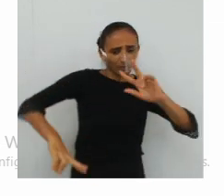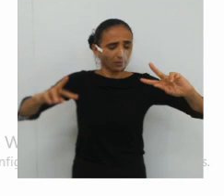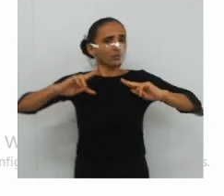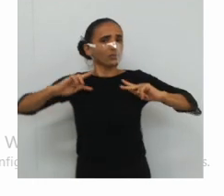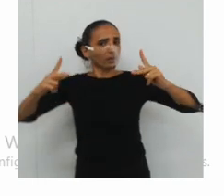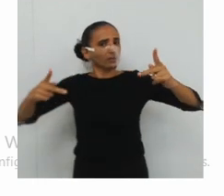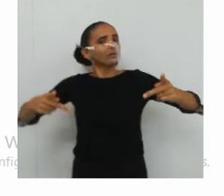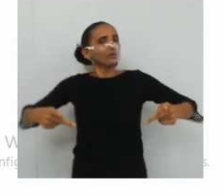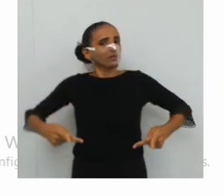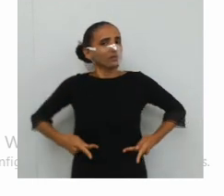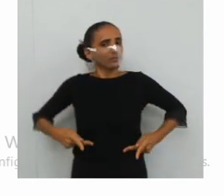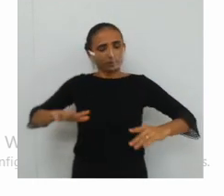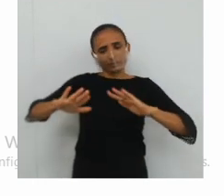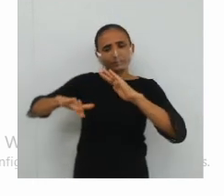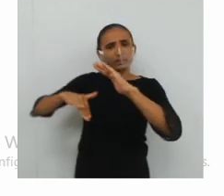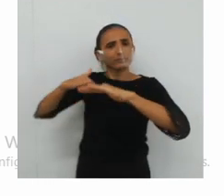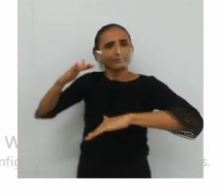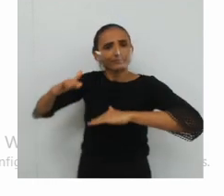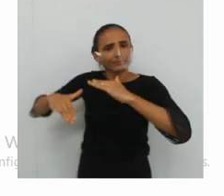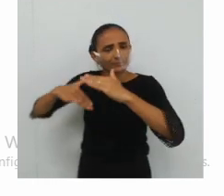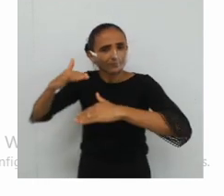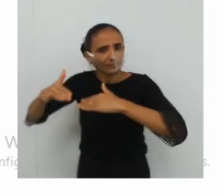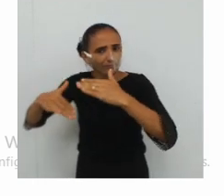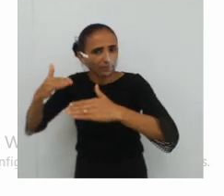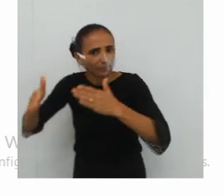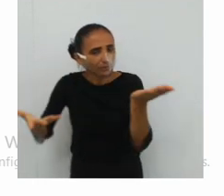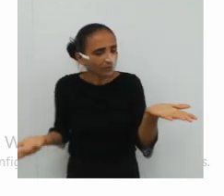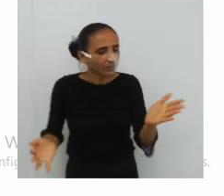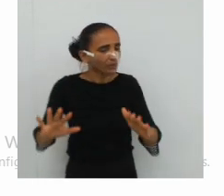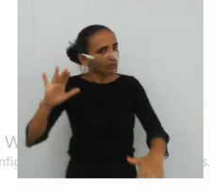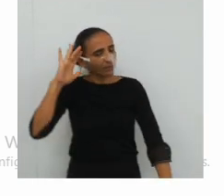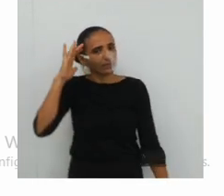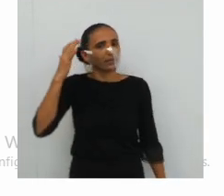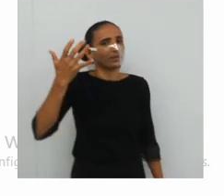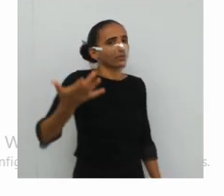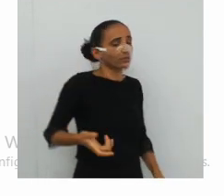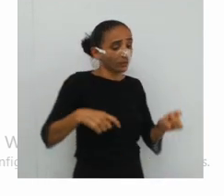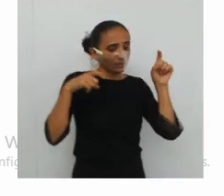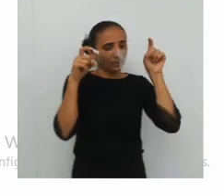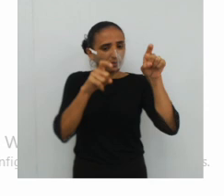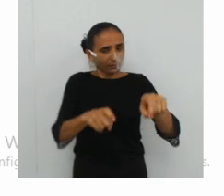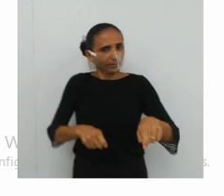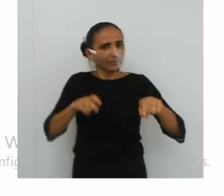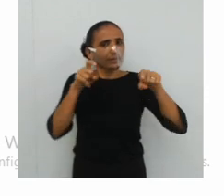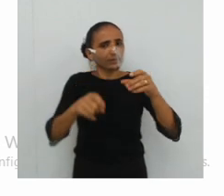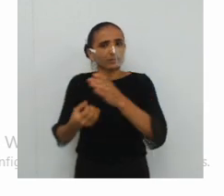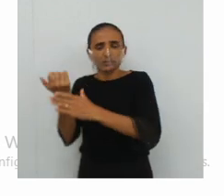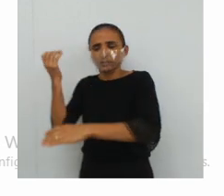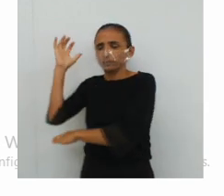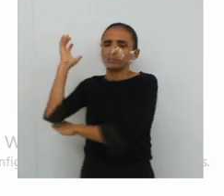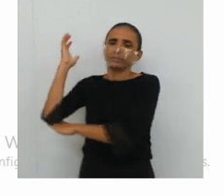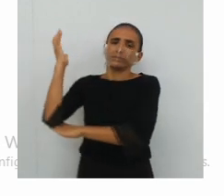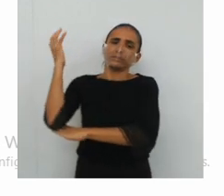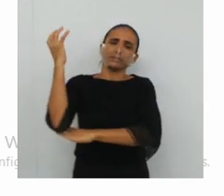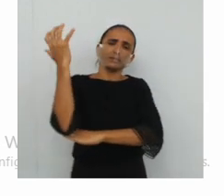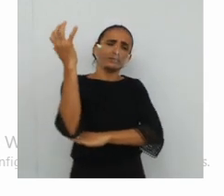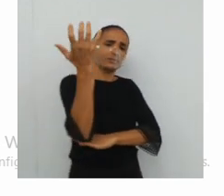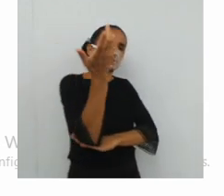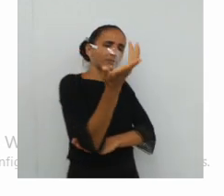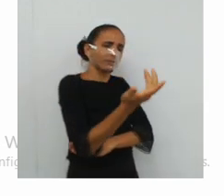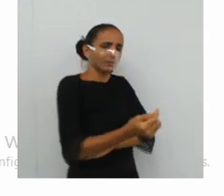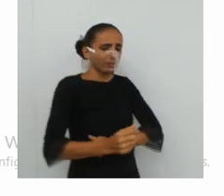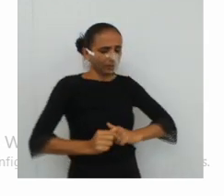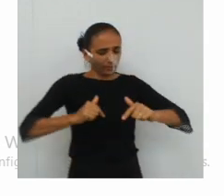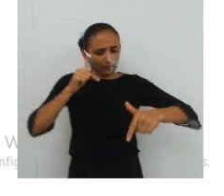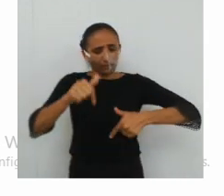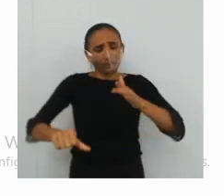para produzir uma determinada situação. Tá? Então, a agricultura ela surge aí com a primeira atividade humana na qual ele